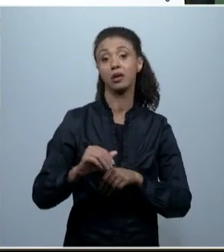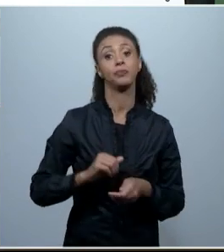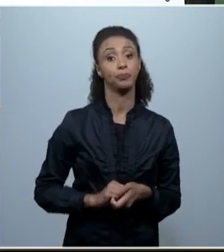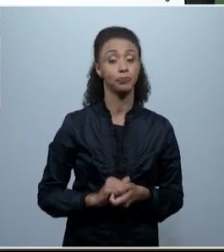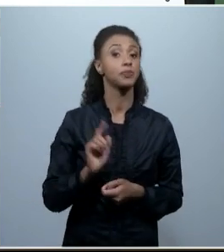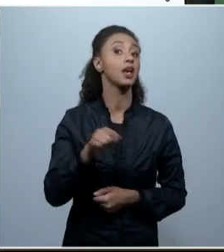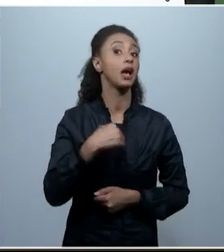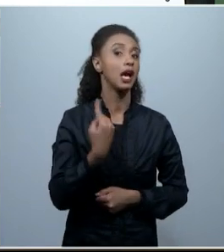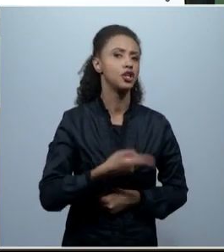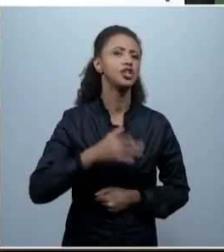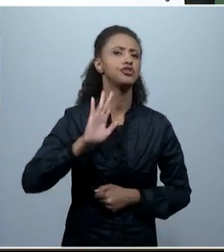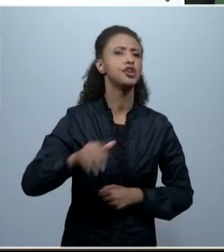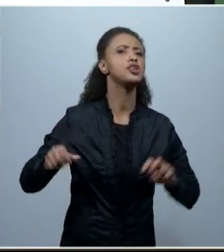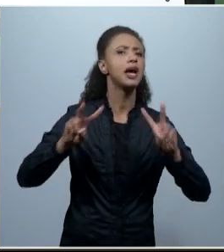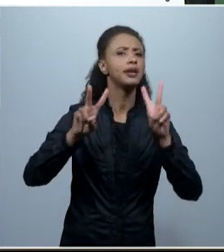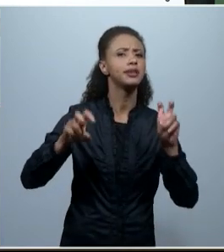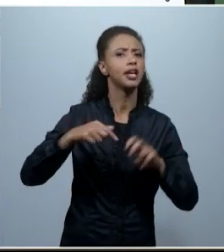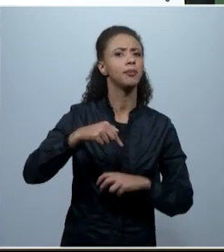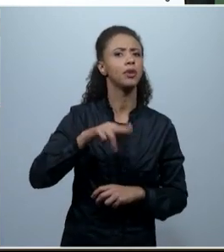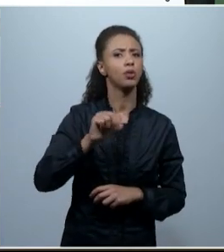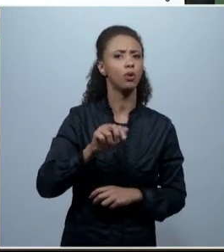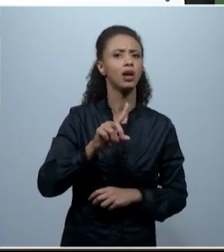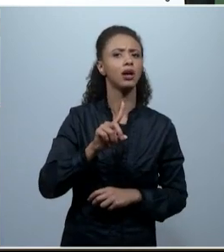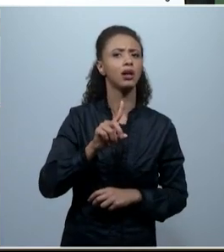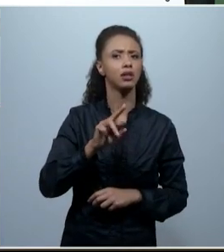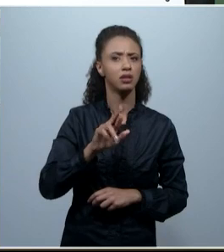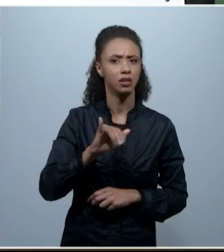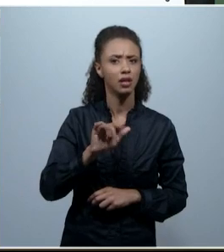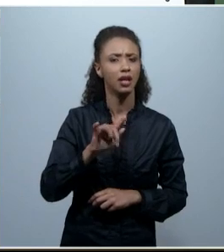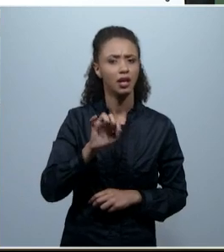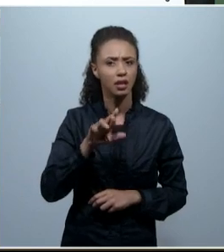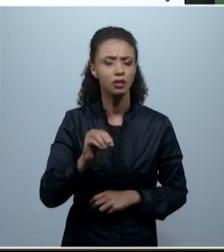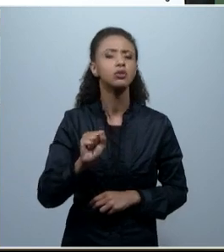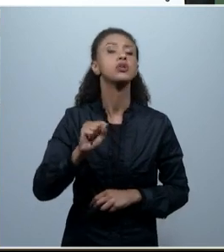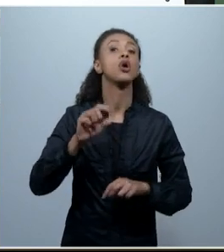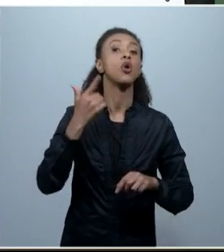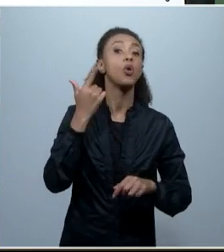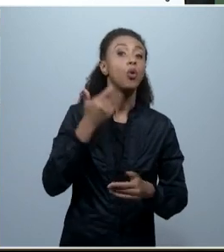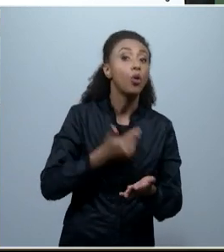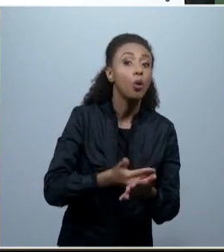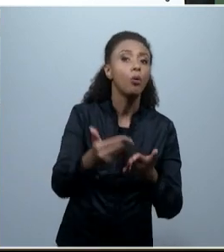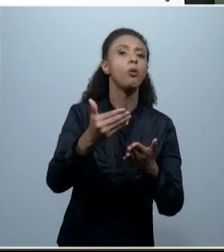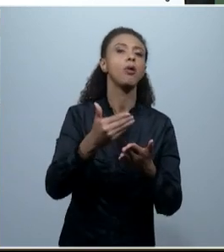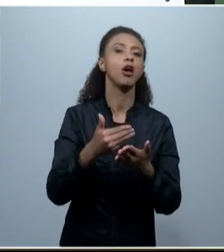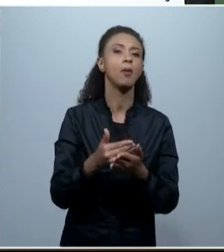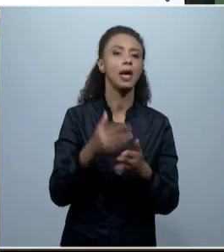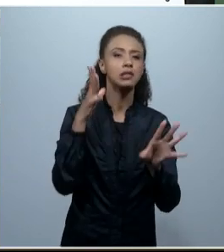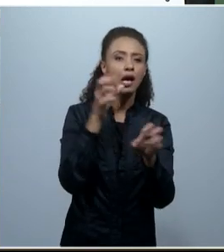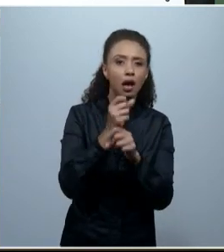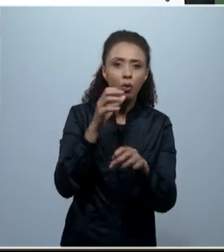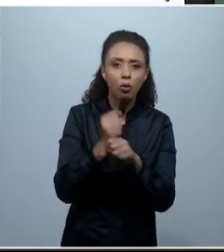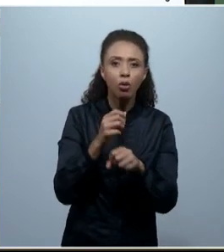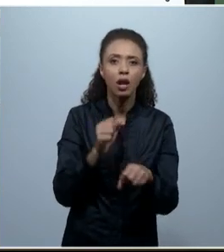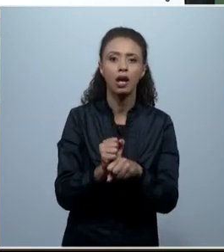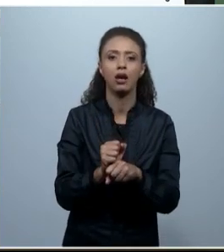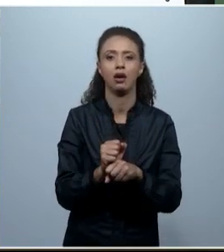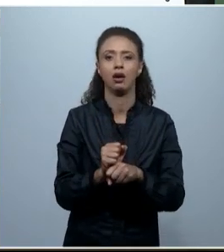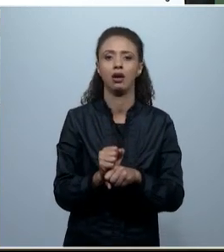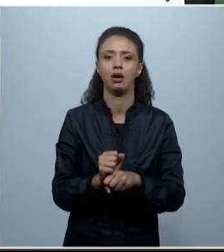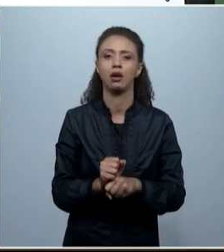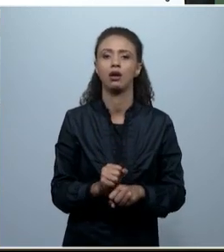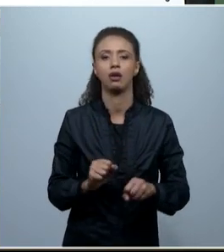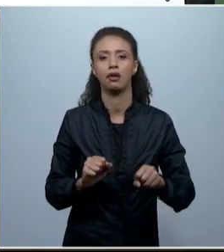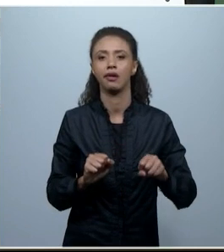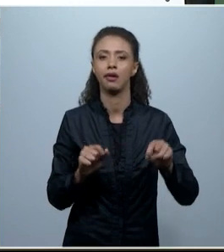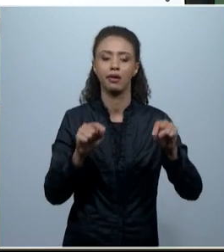aspectos de quadrilátero os nossos exercícios vão envolver cálculos diárias cálculos de relações entre diagonais entre